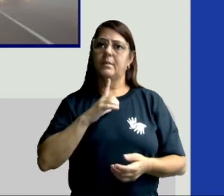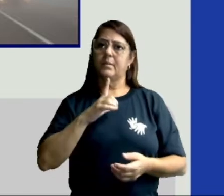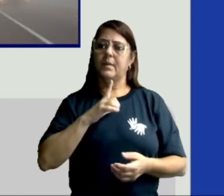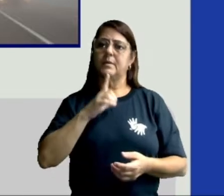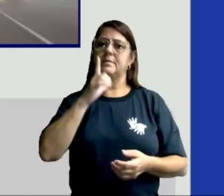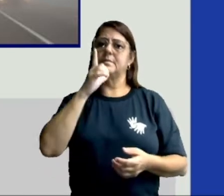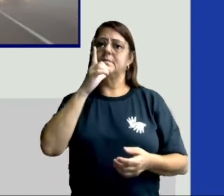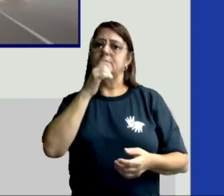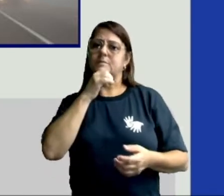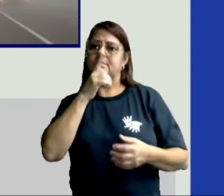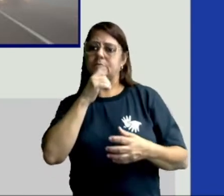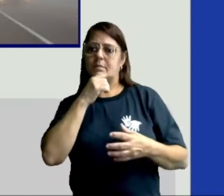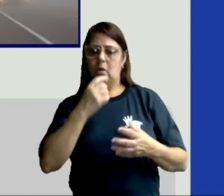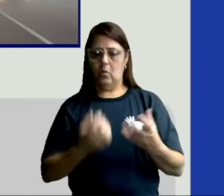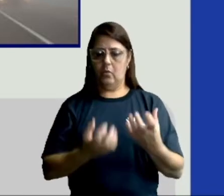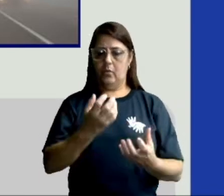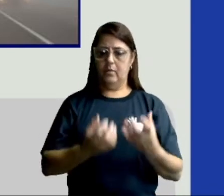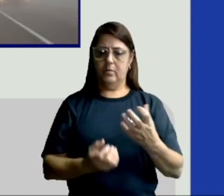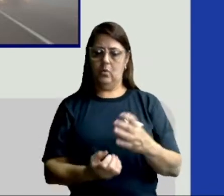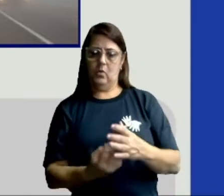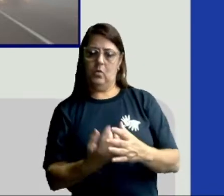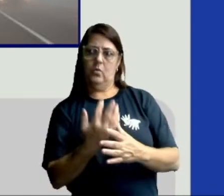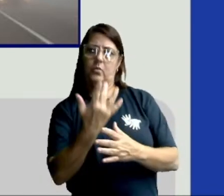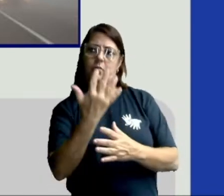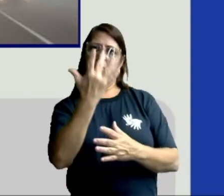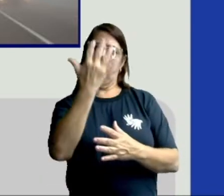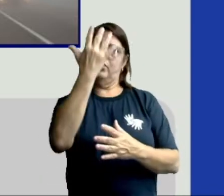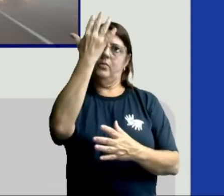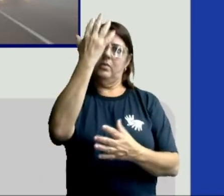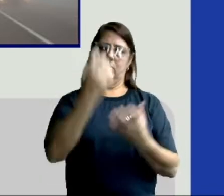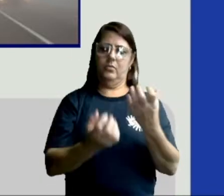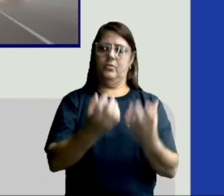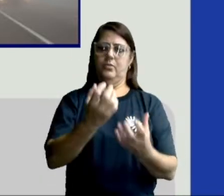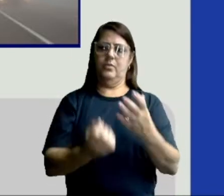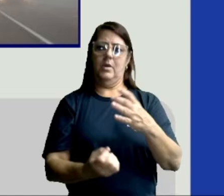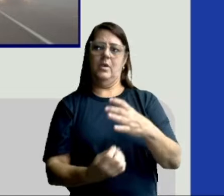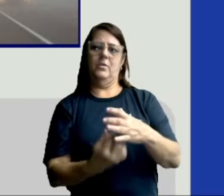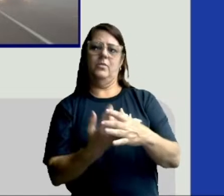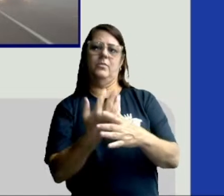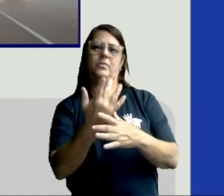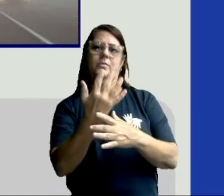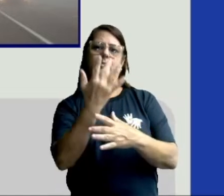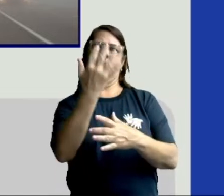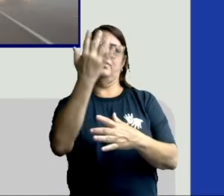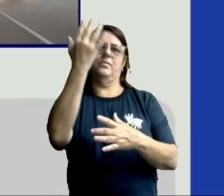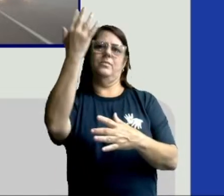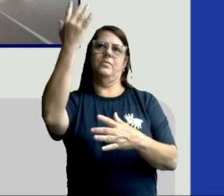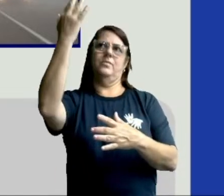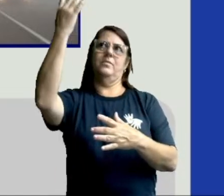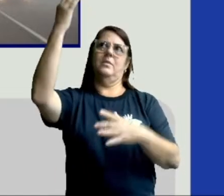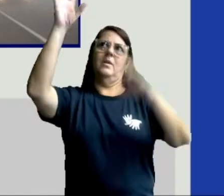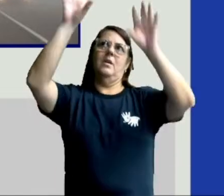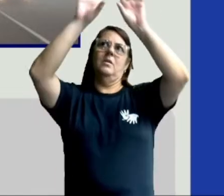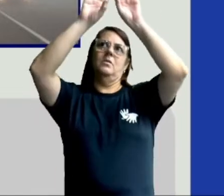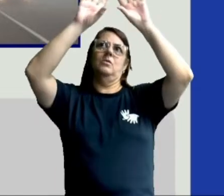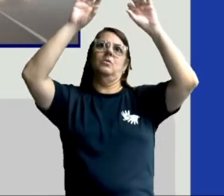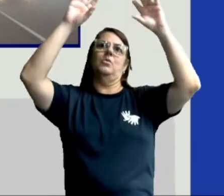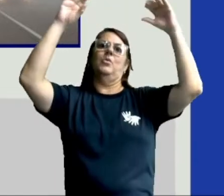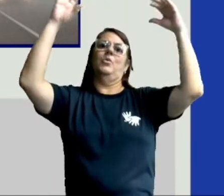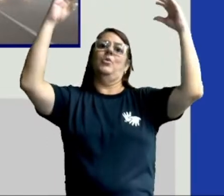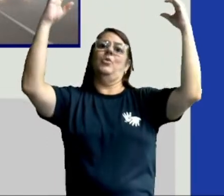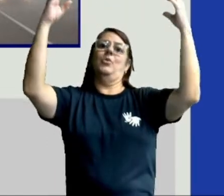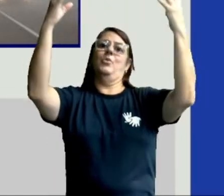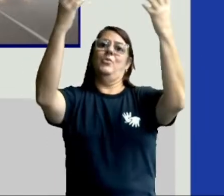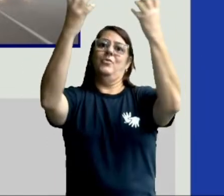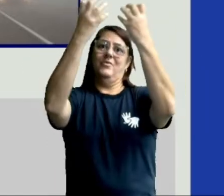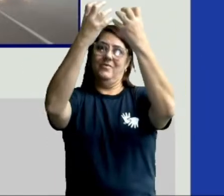E o estado gasoso, que é quando se forma o vapor, E esse vapor, ele vai lá para a atmosfera formar, por